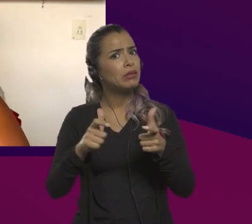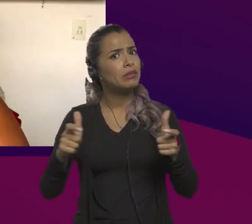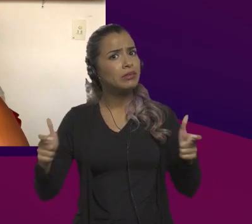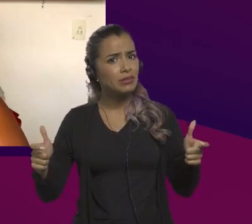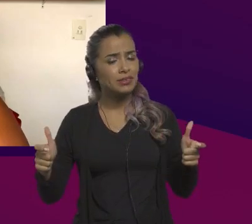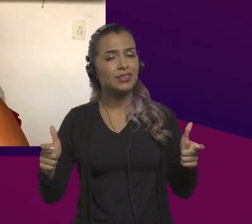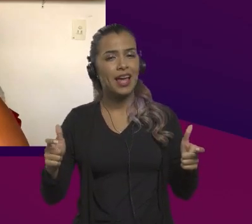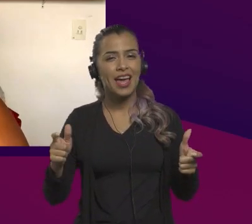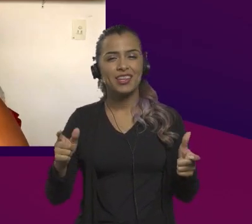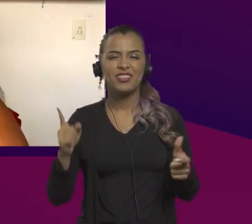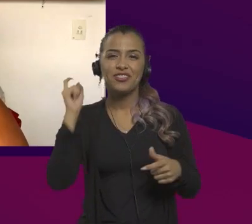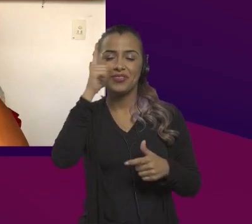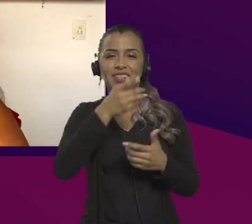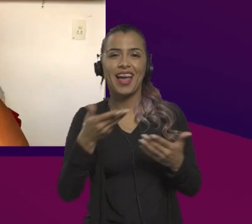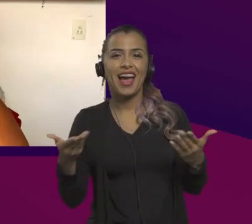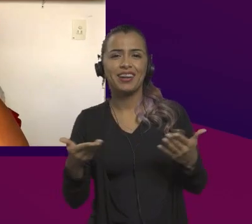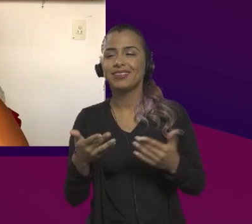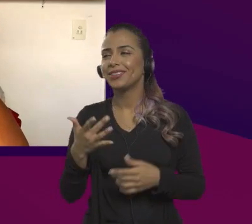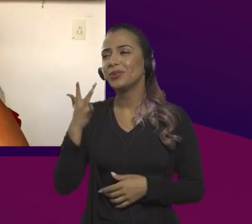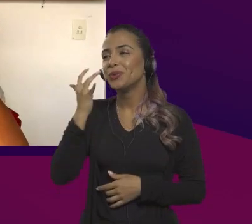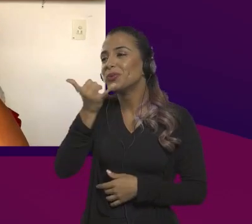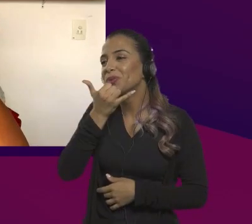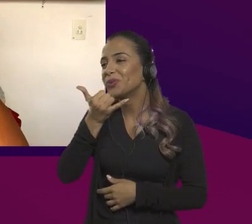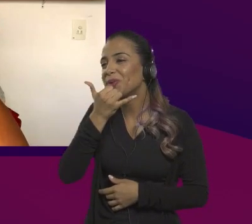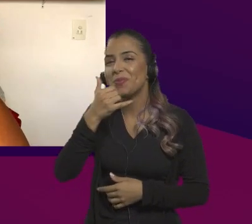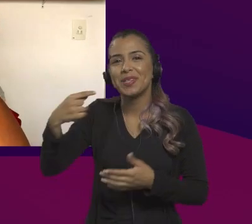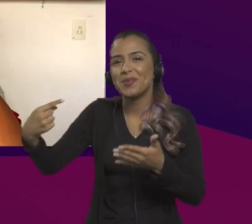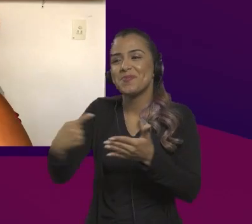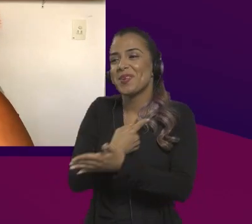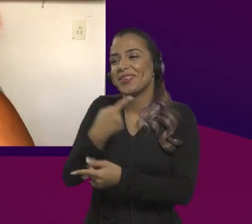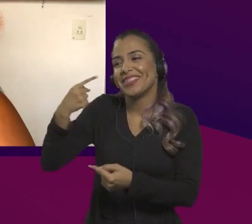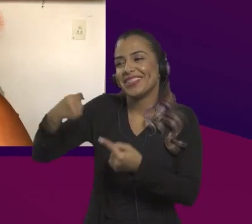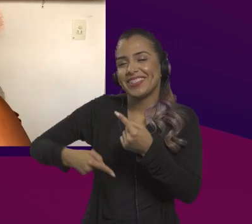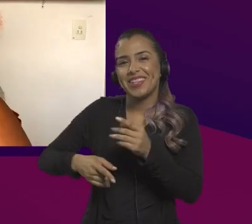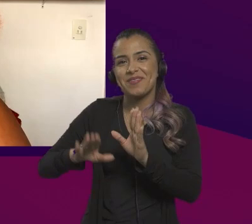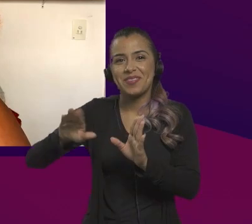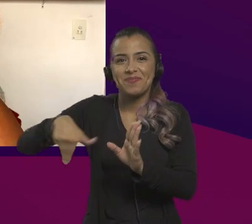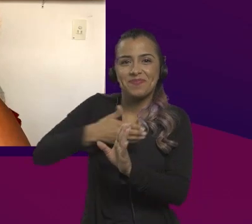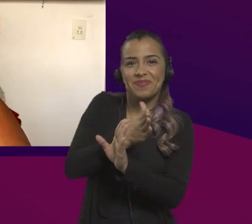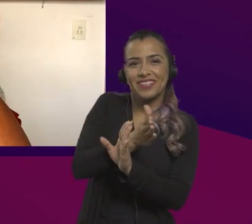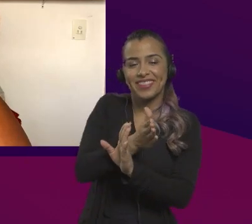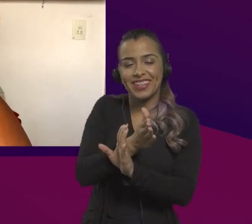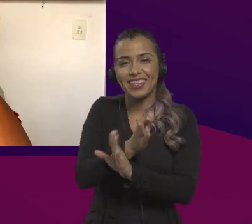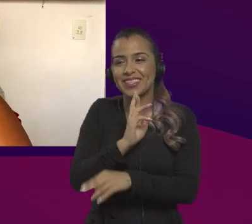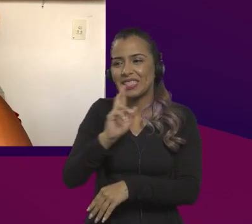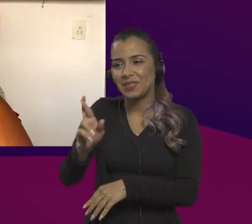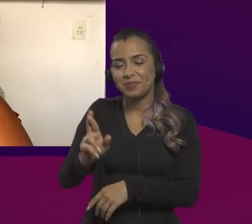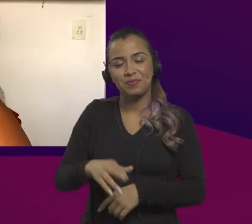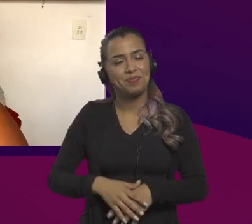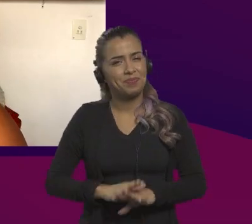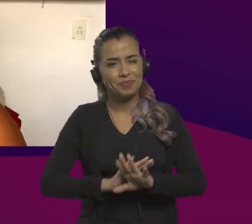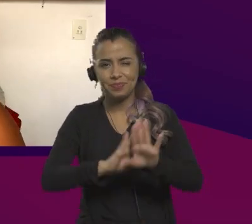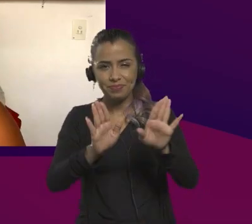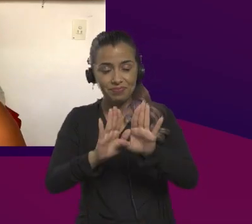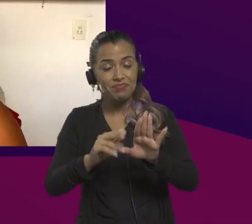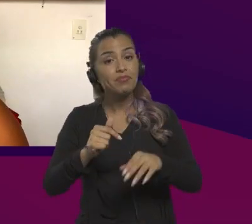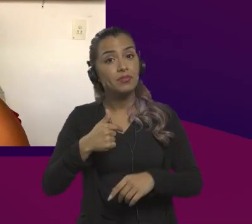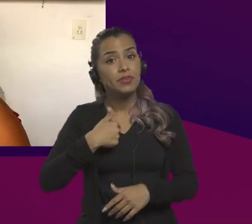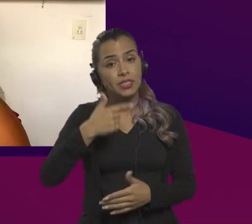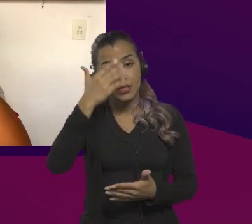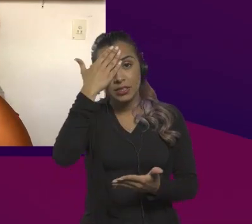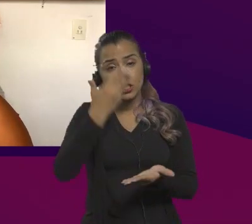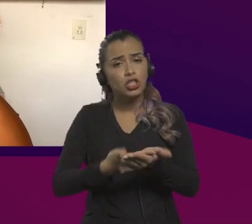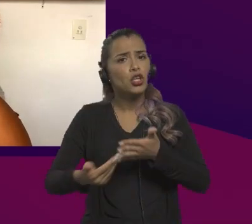a gente medir agora, né? Nem era essa pergunta, mas eu fui para esse lado, enfim. Sim. É que eu acho que com qualquer passo à frente,